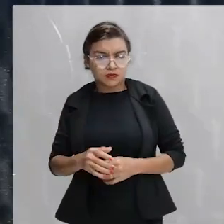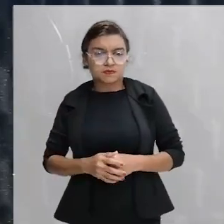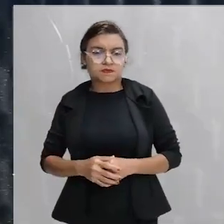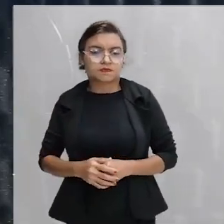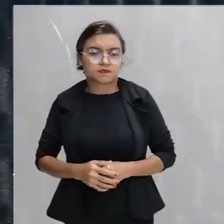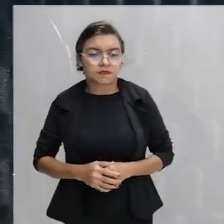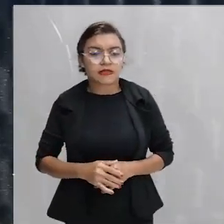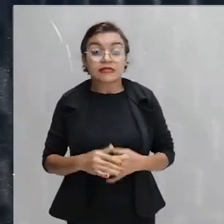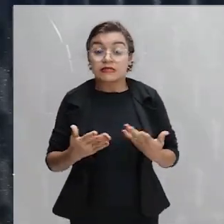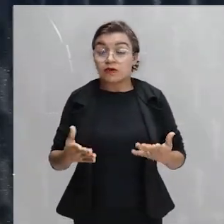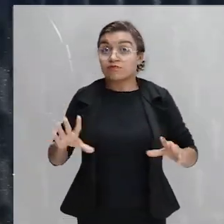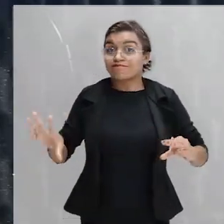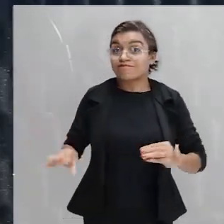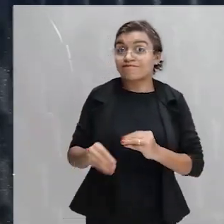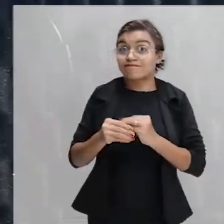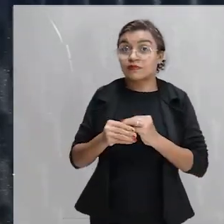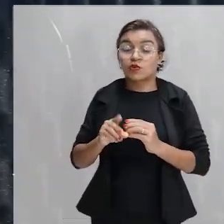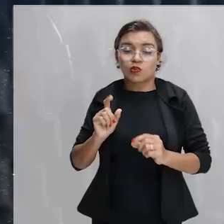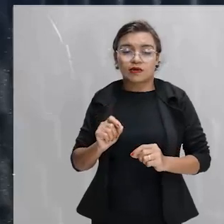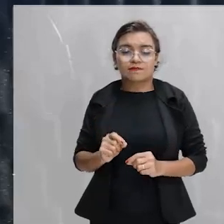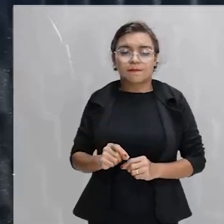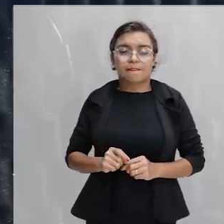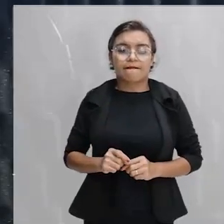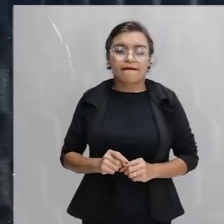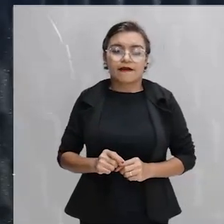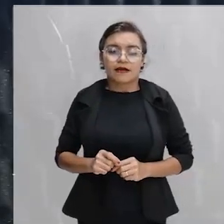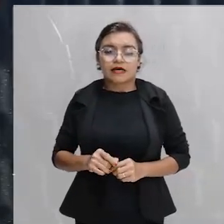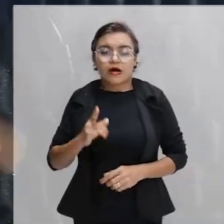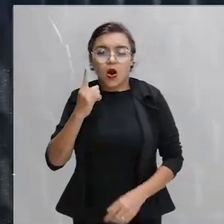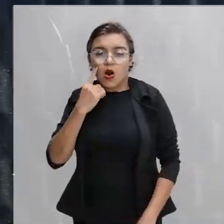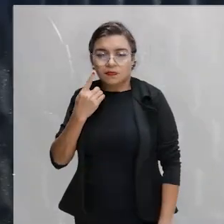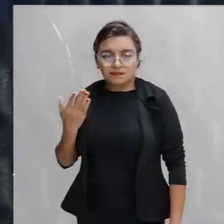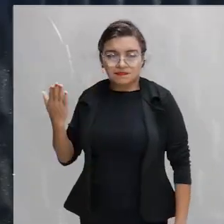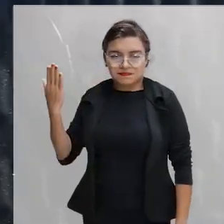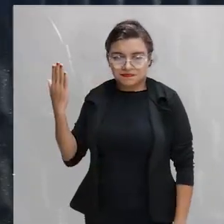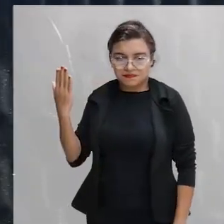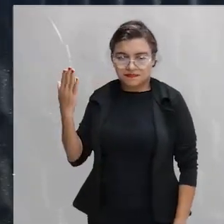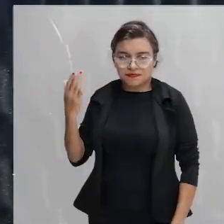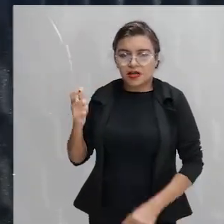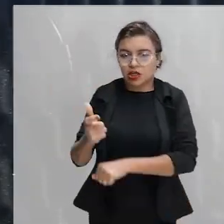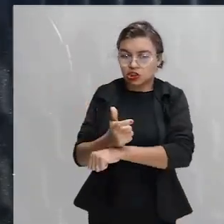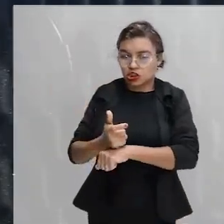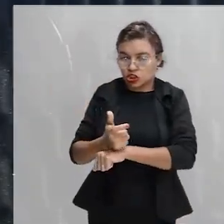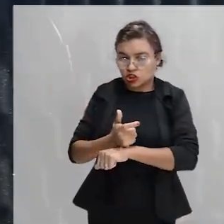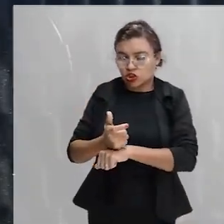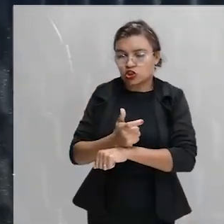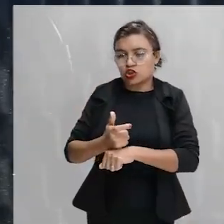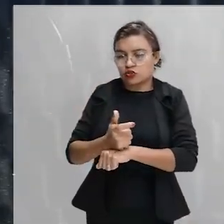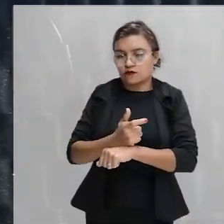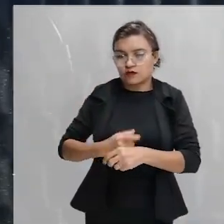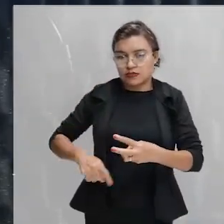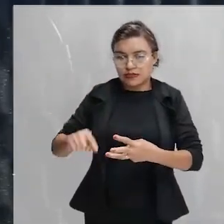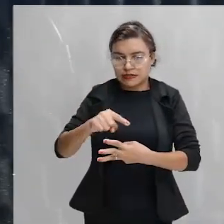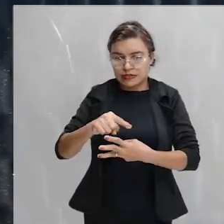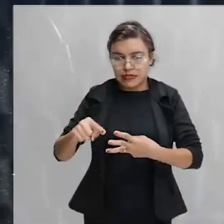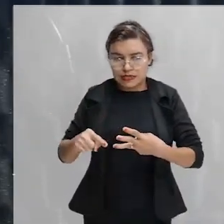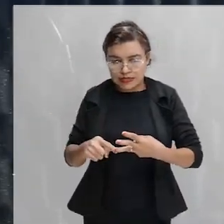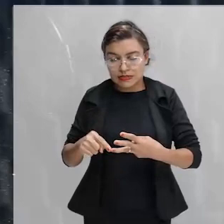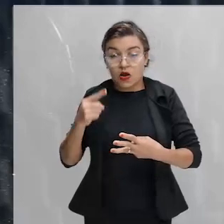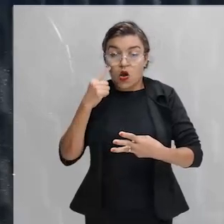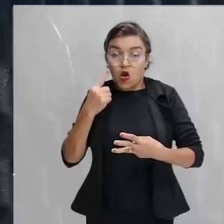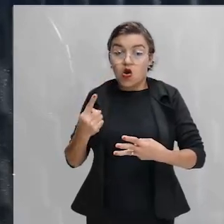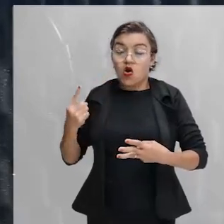nós chegamos à conclusão que adjetivos ansioso, calma e insatisfeitos, no caso calma aqui, conferem